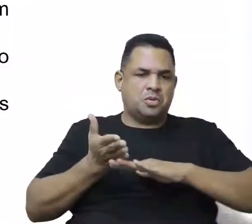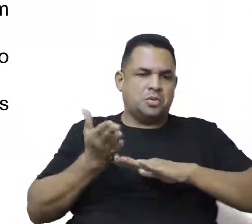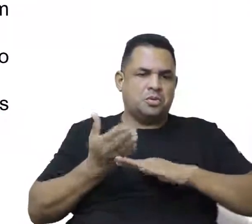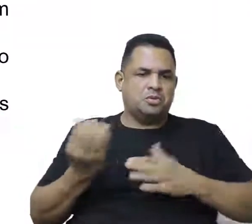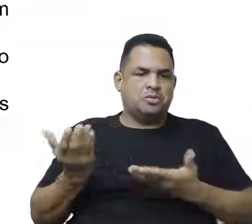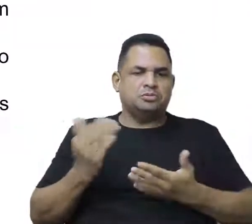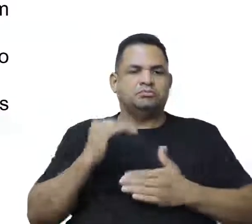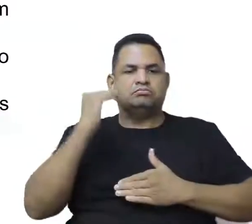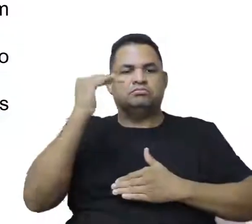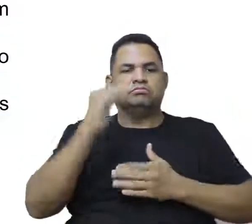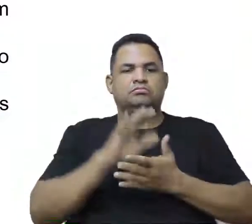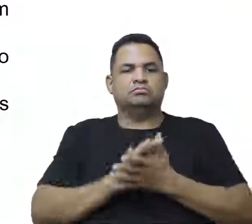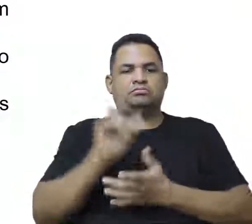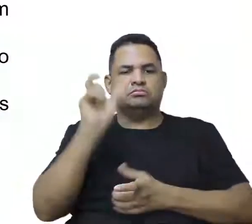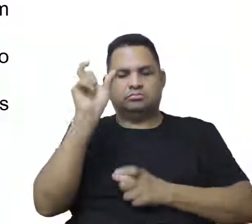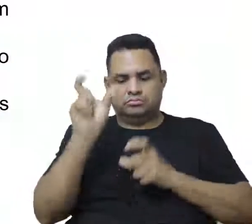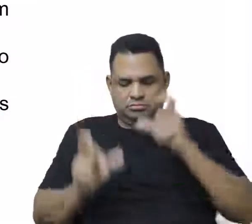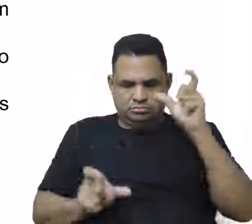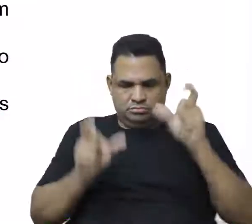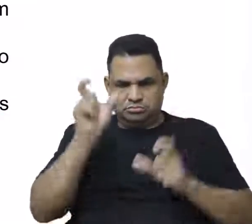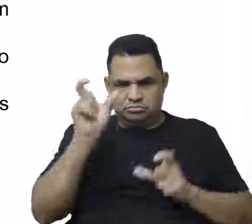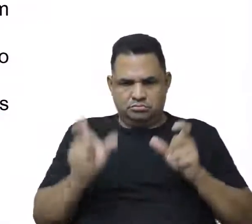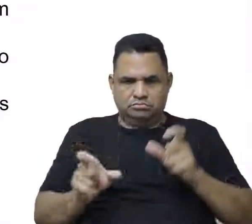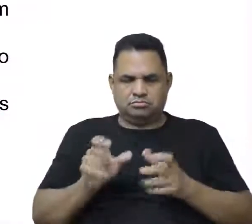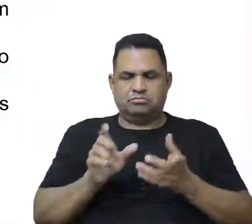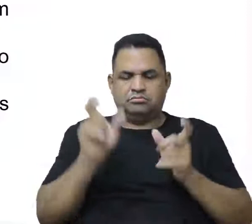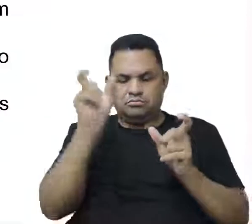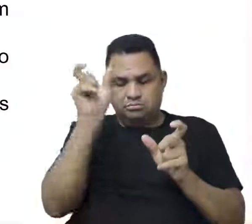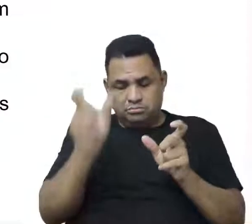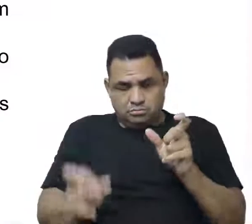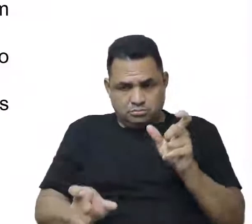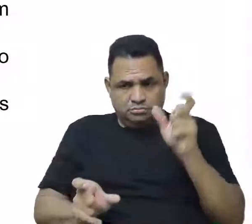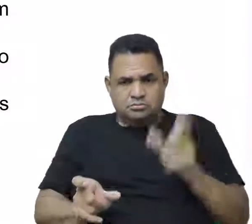modernos. Letra C,